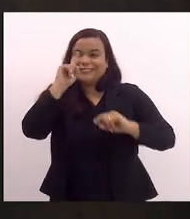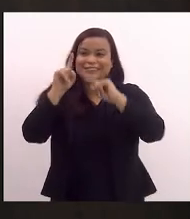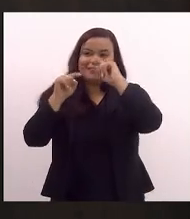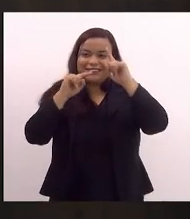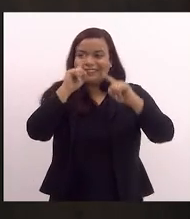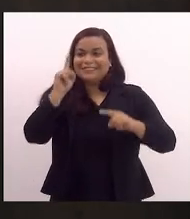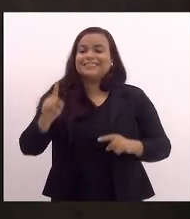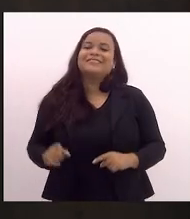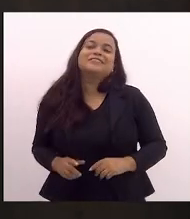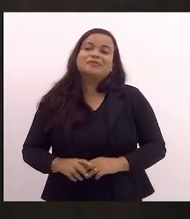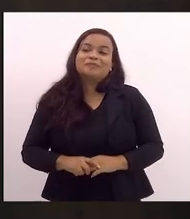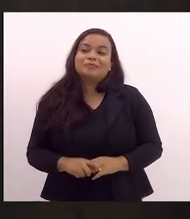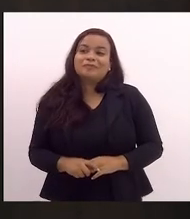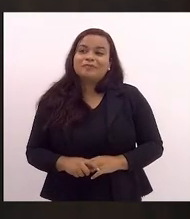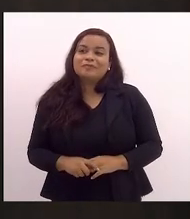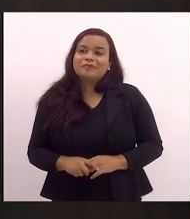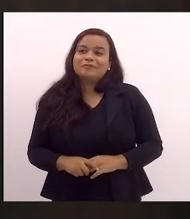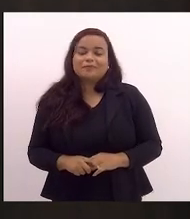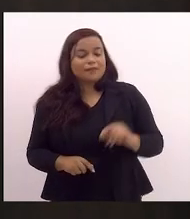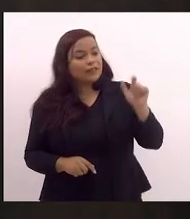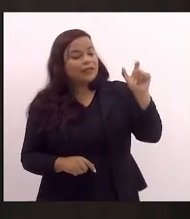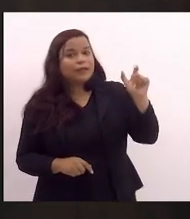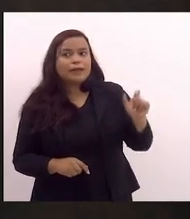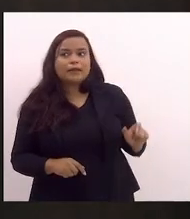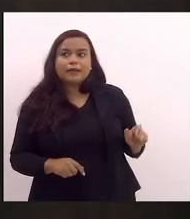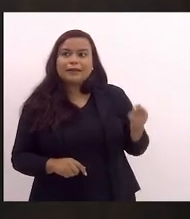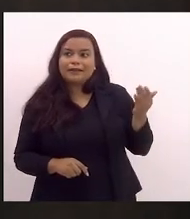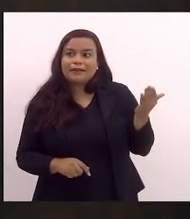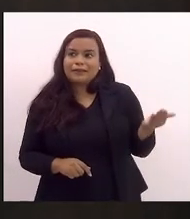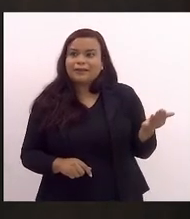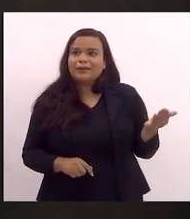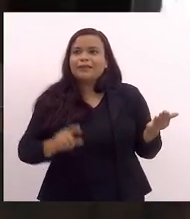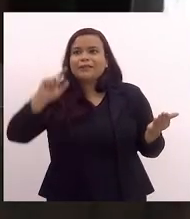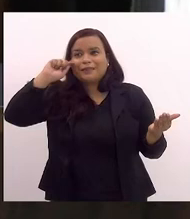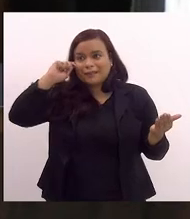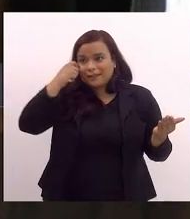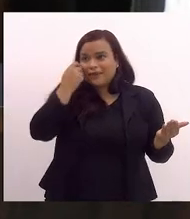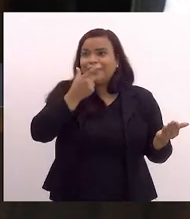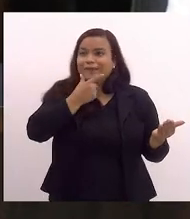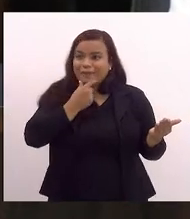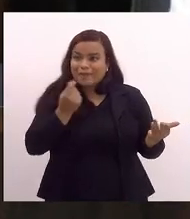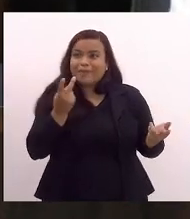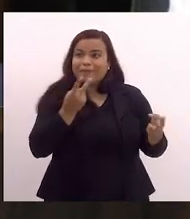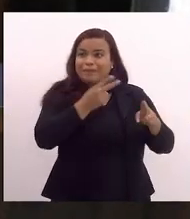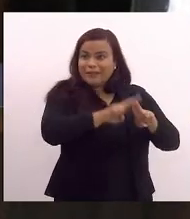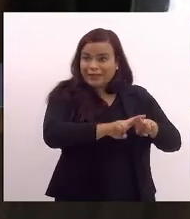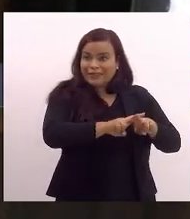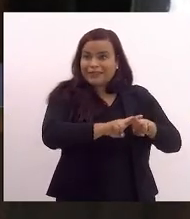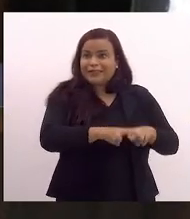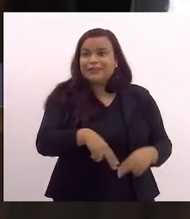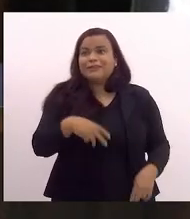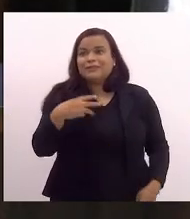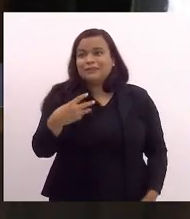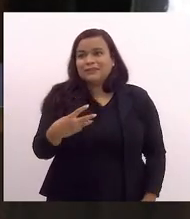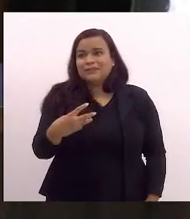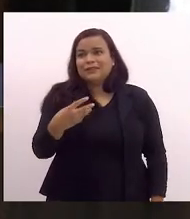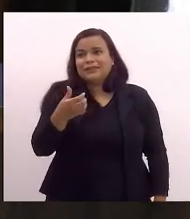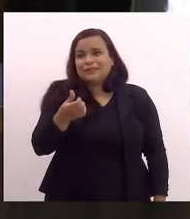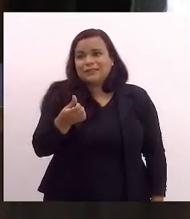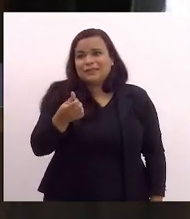pessoa. Ele que é um homem negro que ficou preso